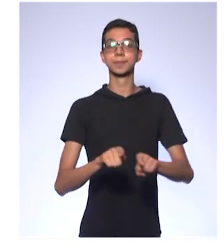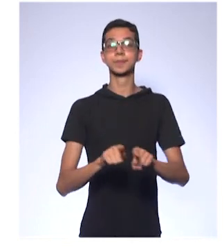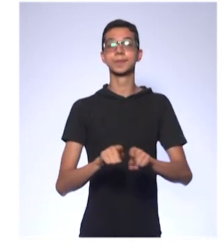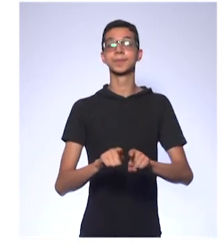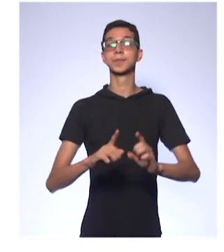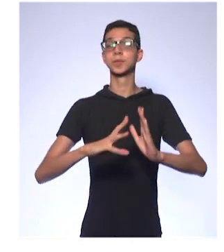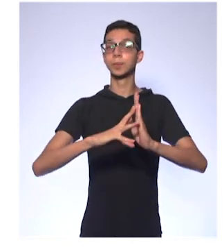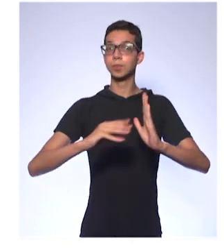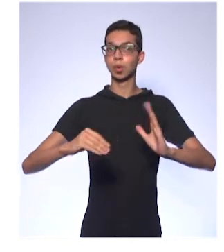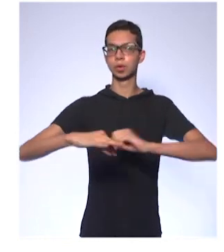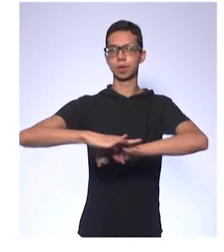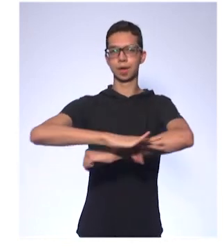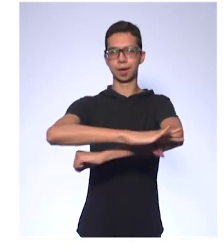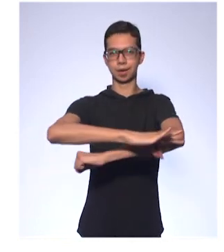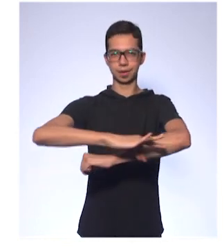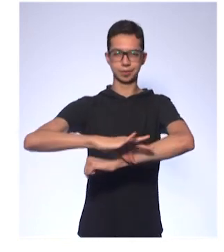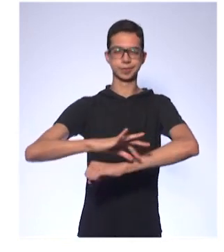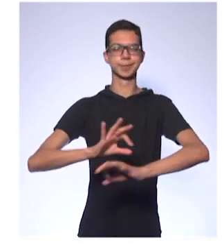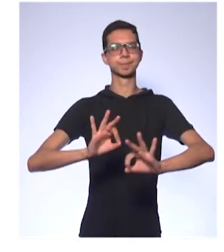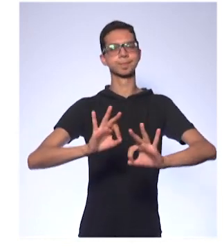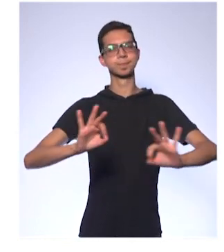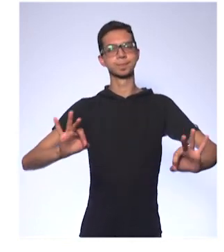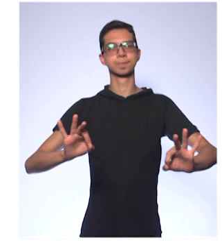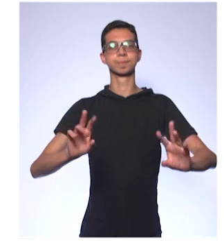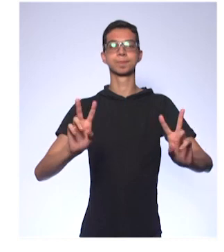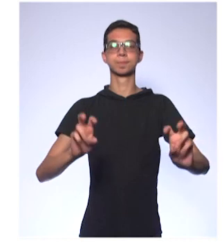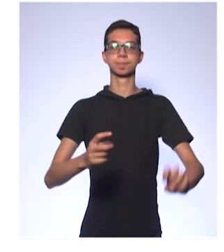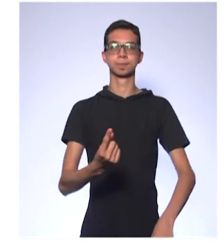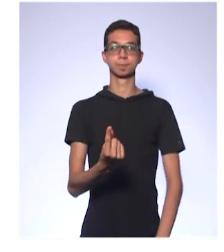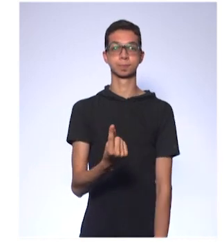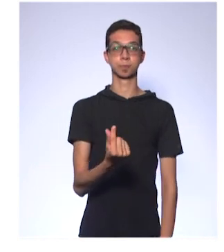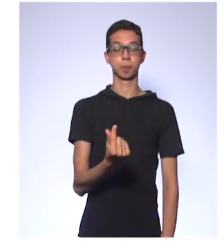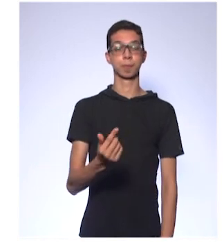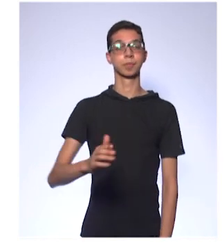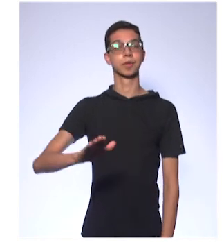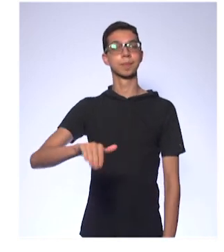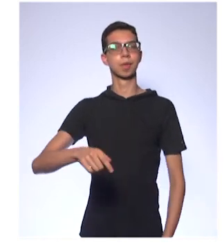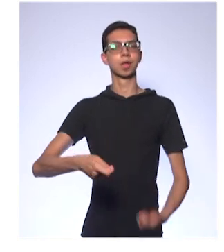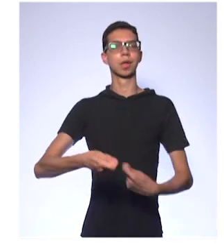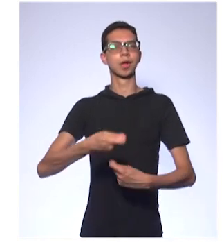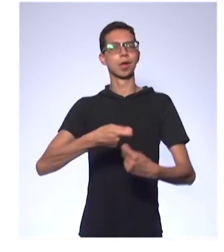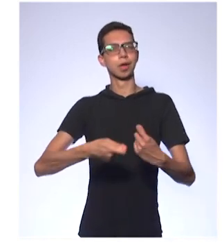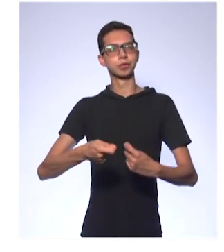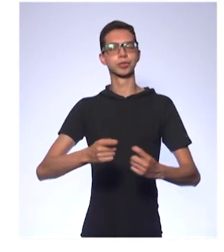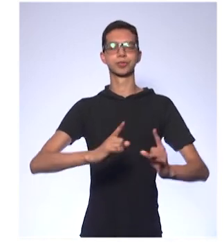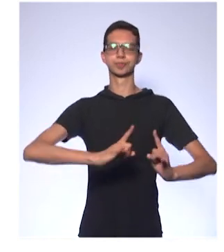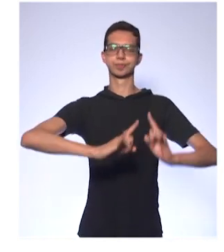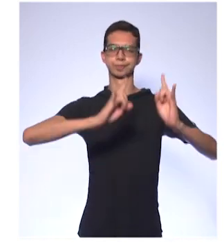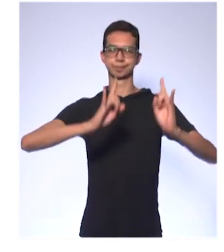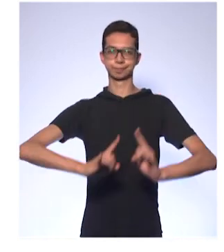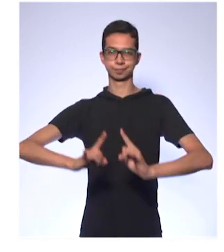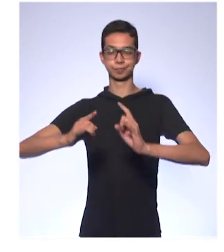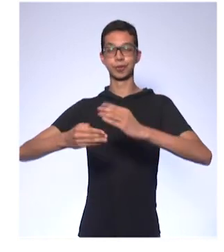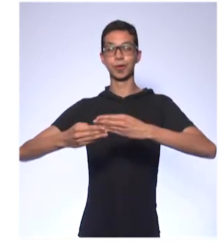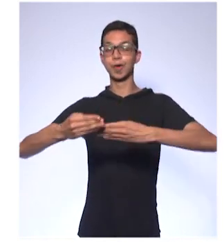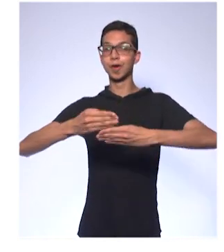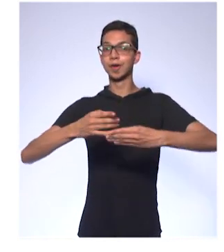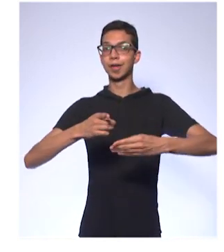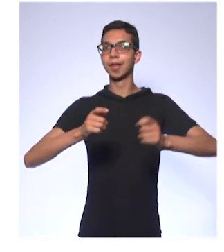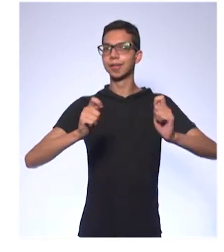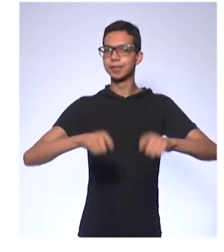conciso, otimiza os custos da construção de edifícios. Bom, vocês podem pensar em várias alternativas